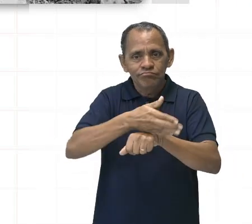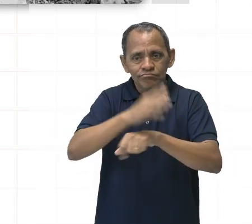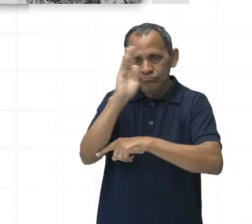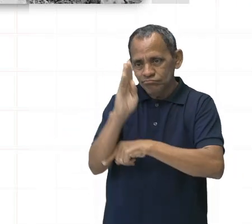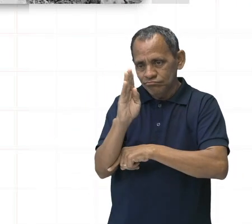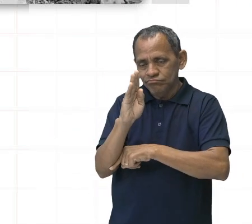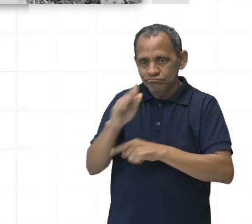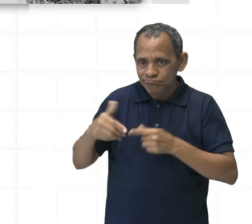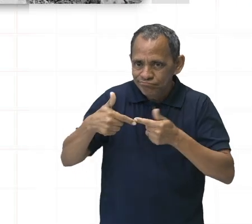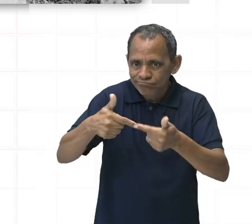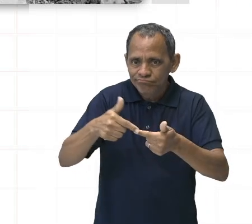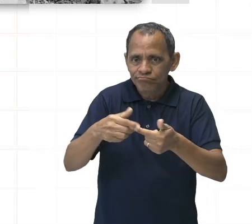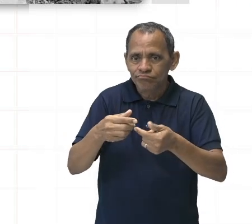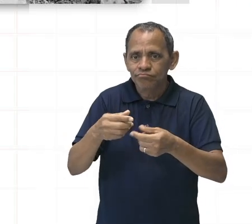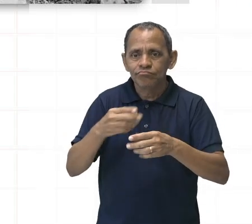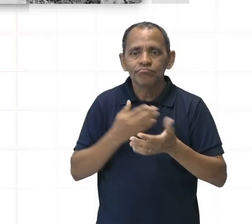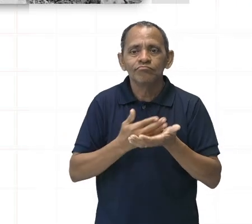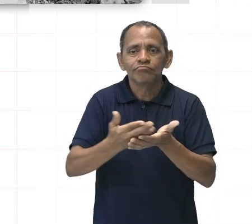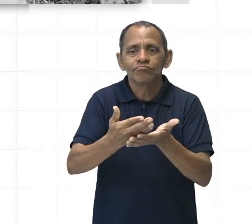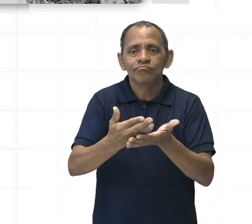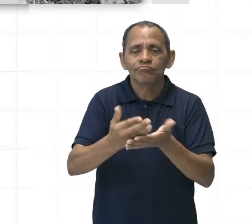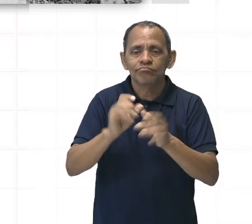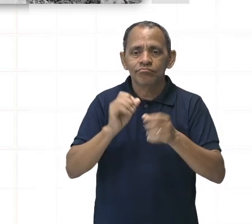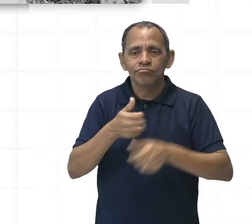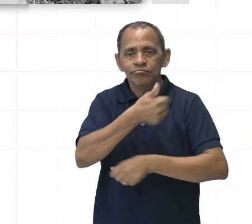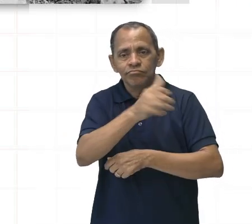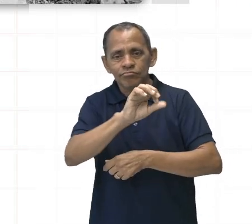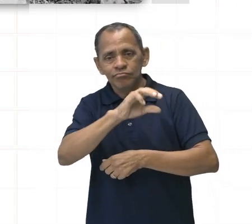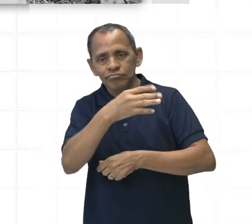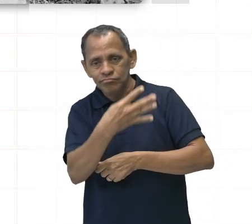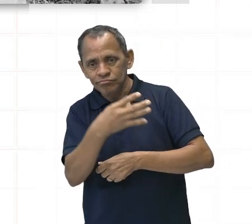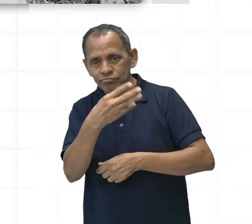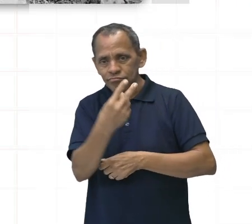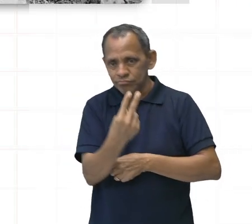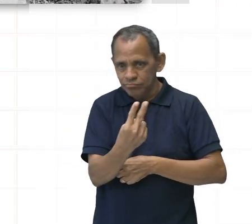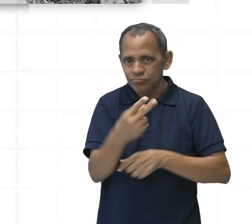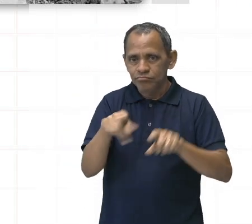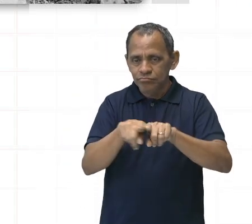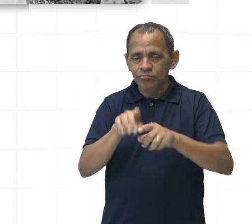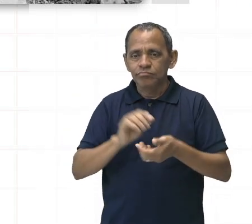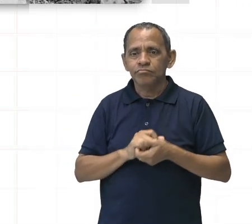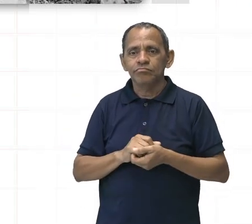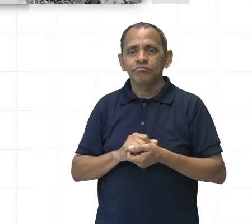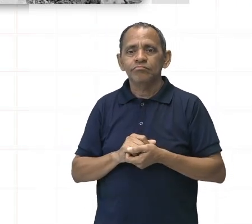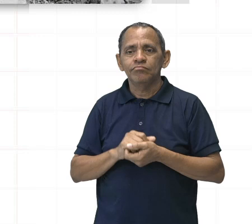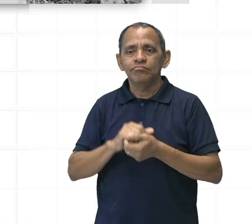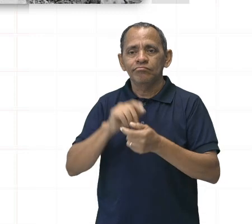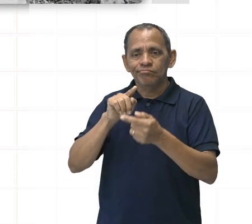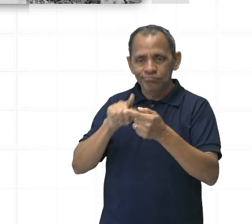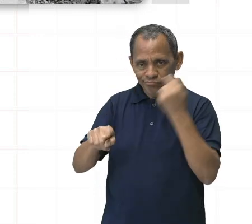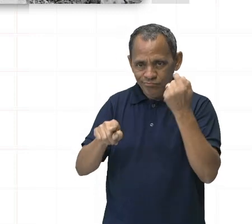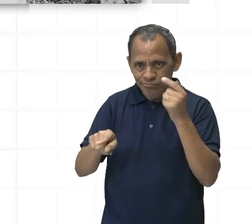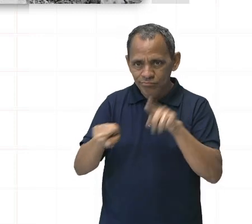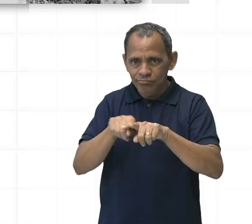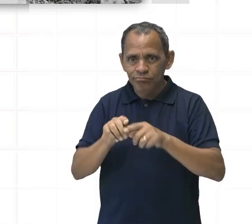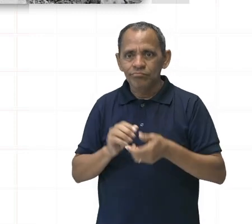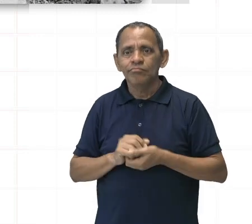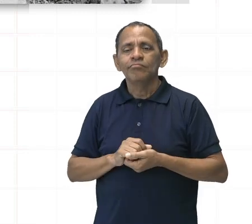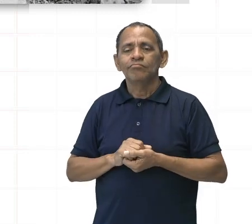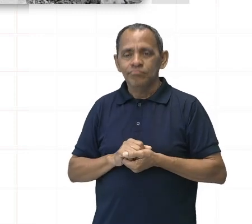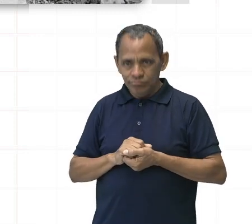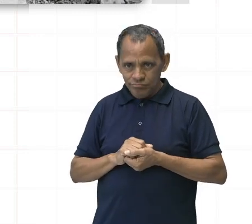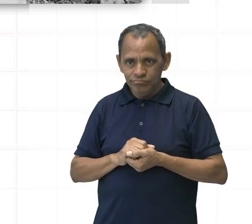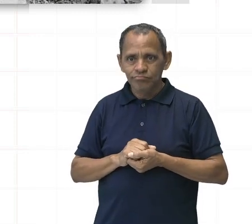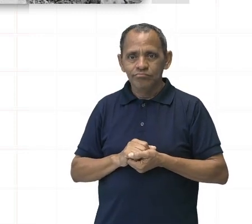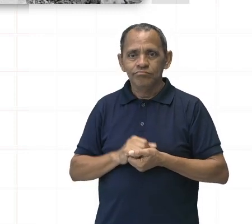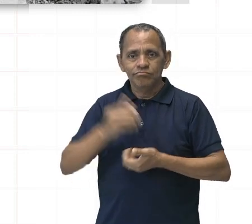na guerra deu-se a partir de 42, com o rompimento das relações diplomáticas com o eixo e o envio